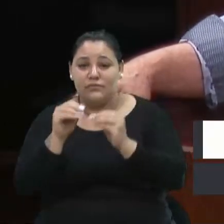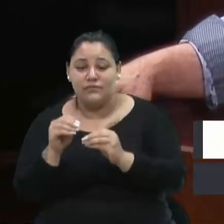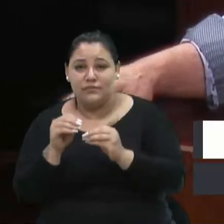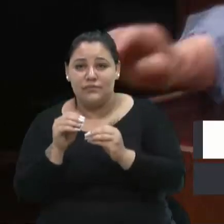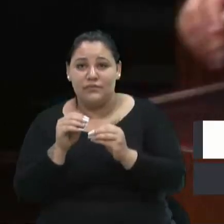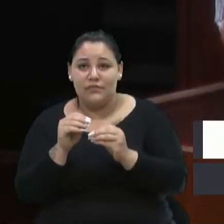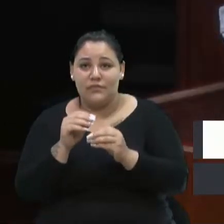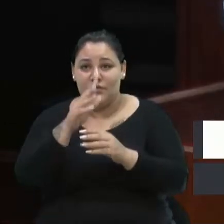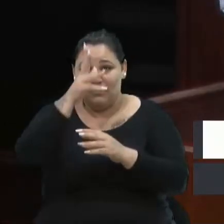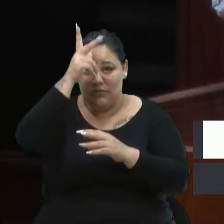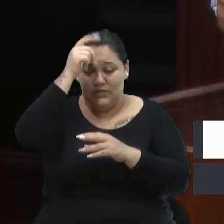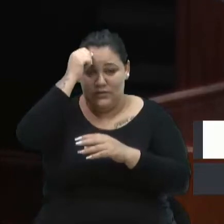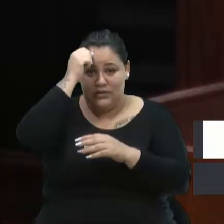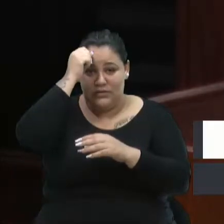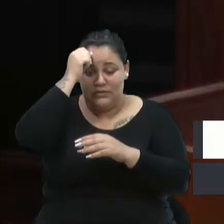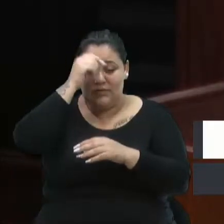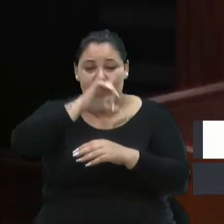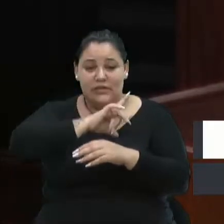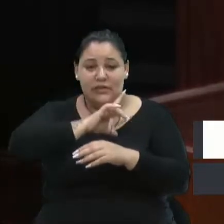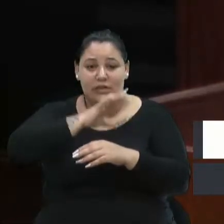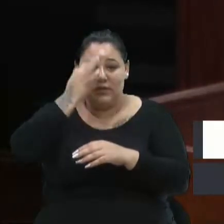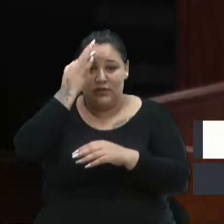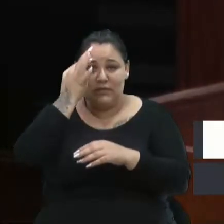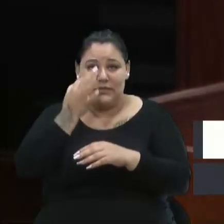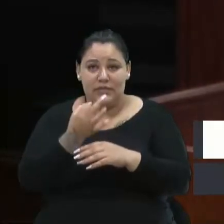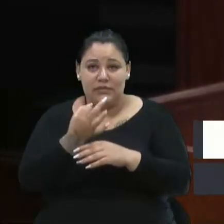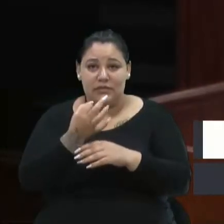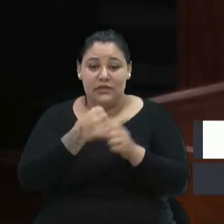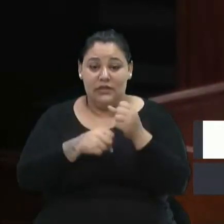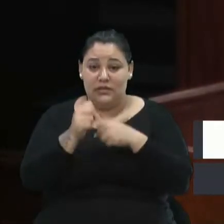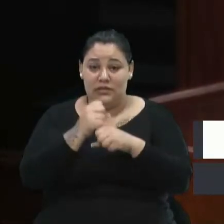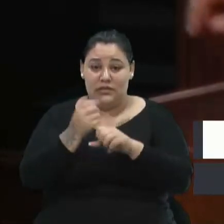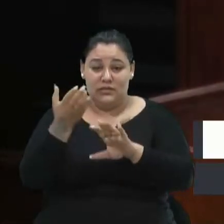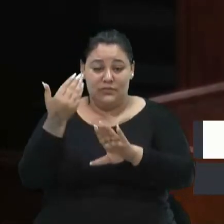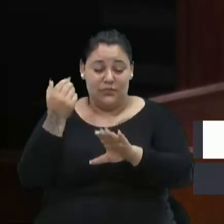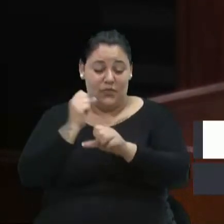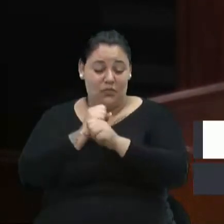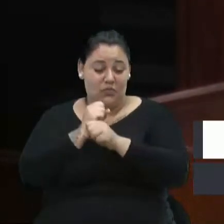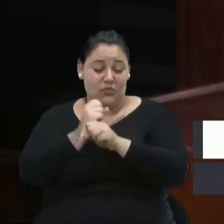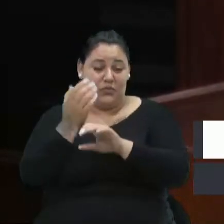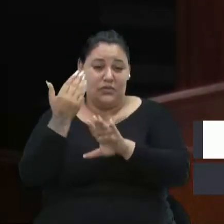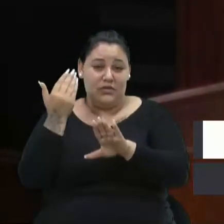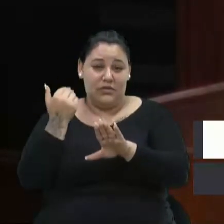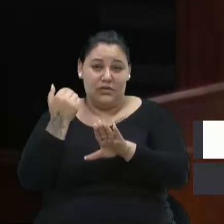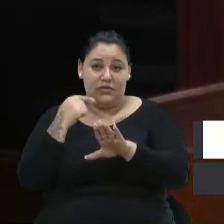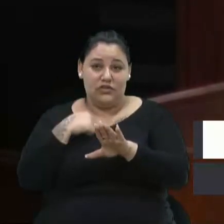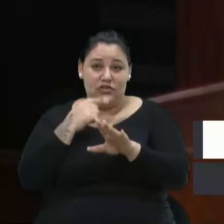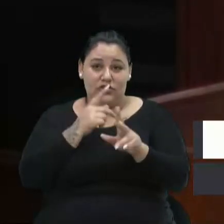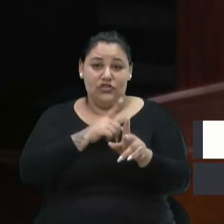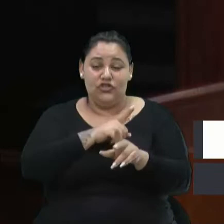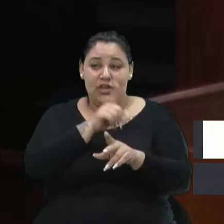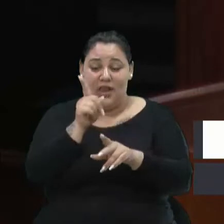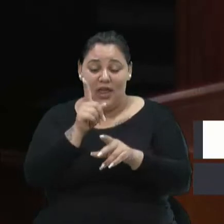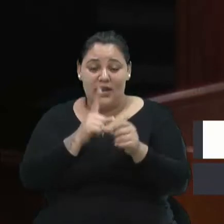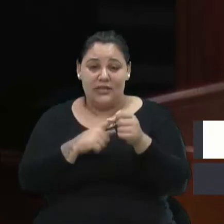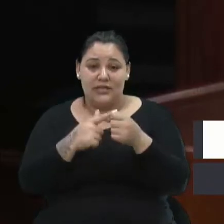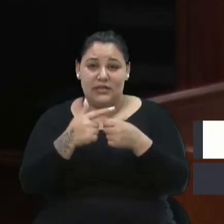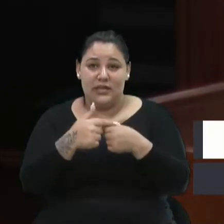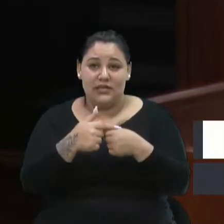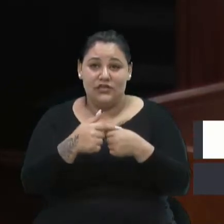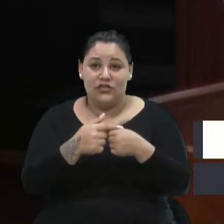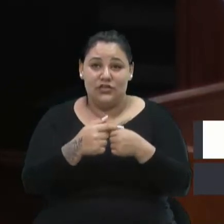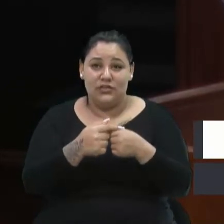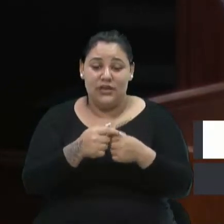município esteja lá o entendimento. Antigamente, eu sou do tempo que a gente ia no britador lá em Galópolis, quebrar pedra